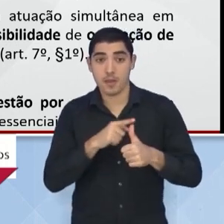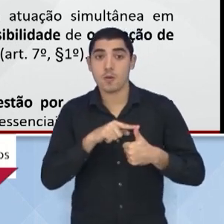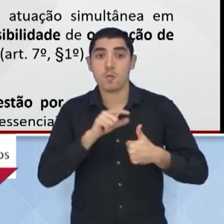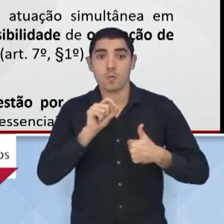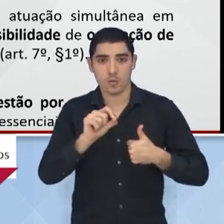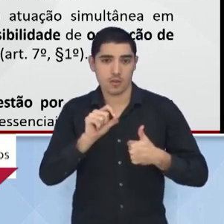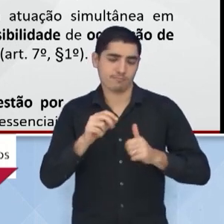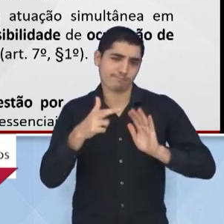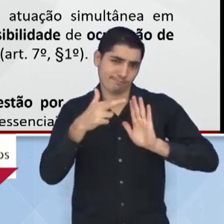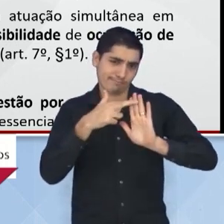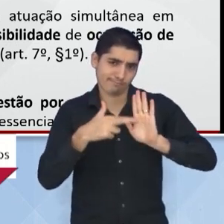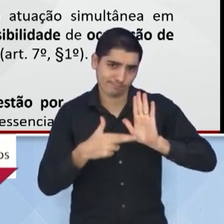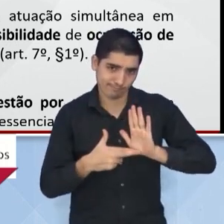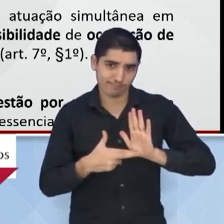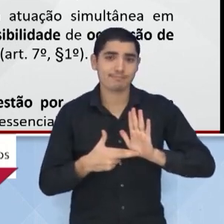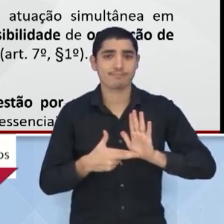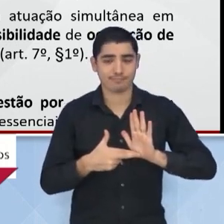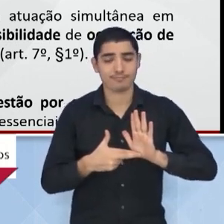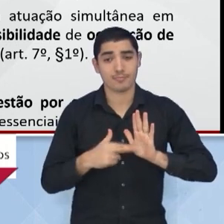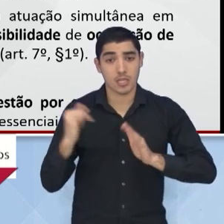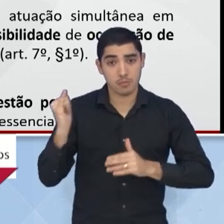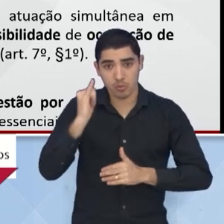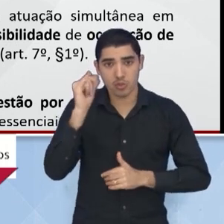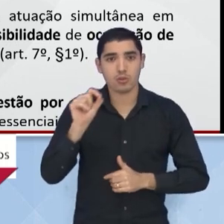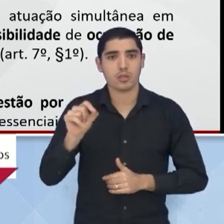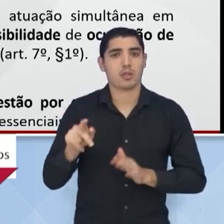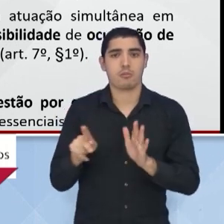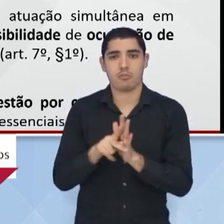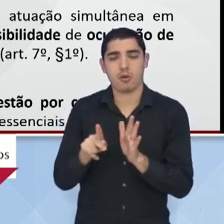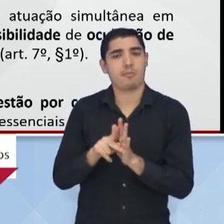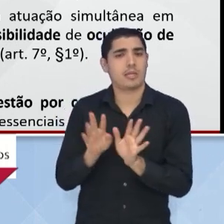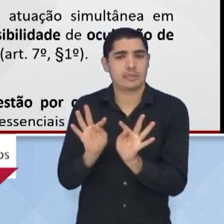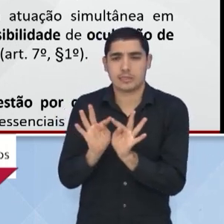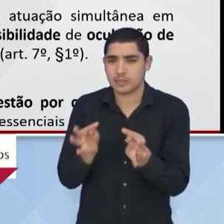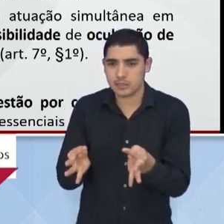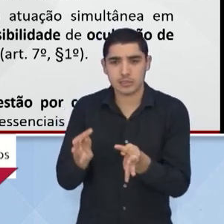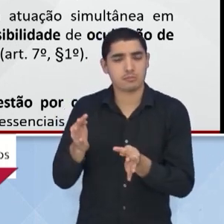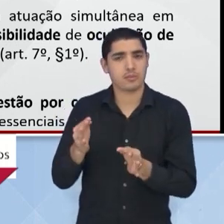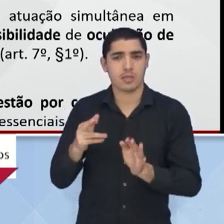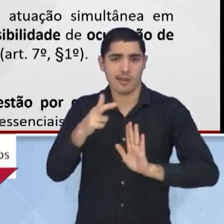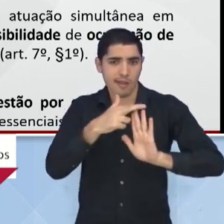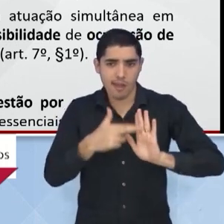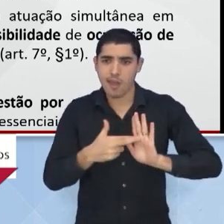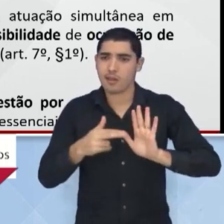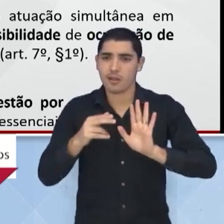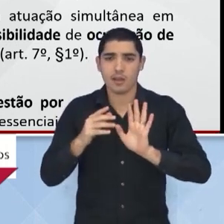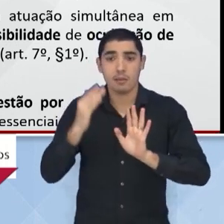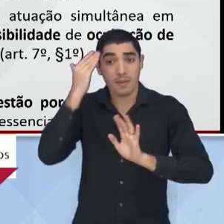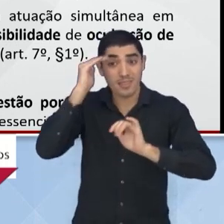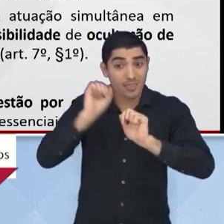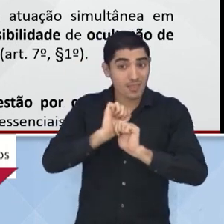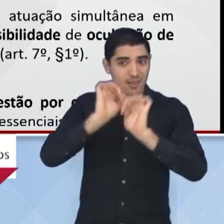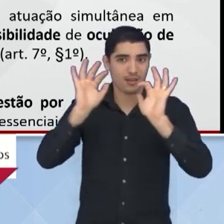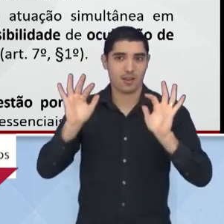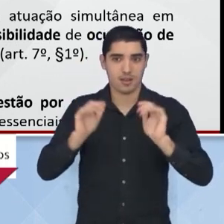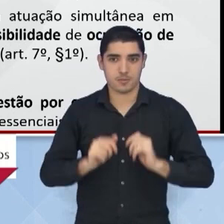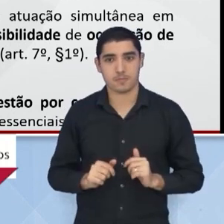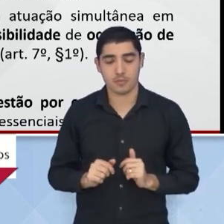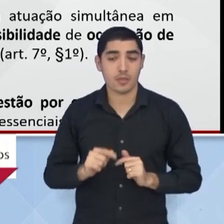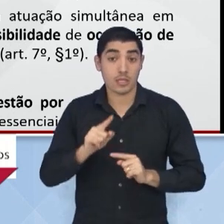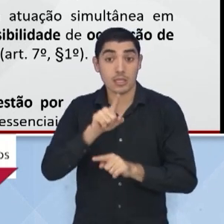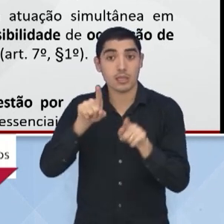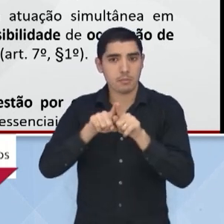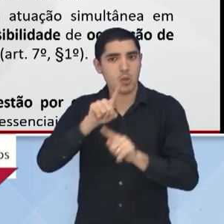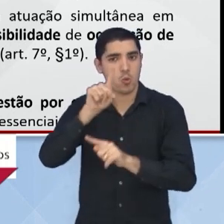regulamentação Como já foi dito regulamentar com Norma simples Clara objetiva e aderente à realidade doente né de modo a diminuir as